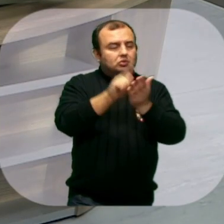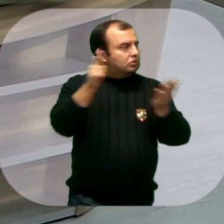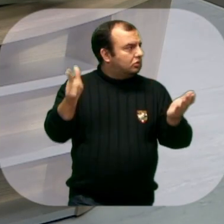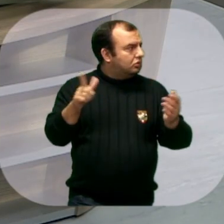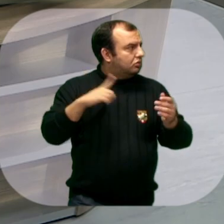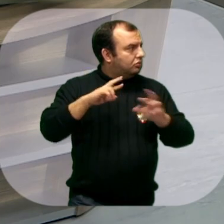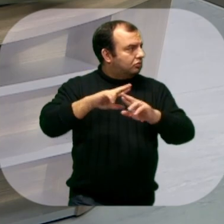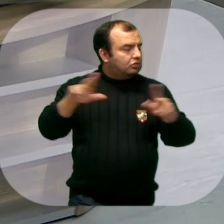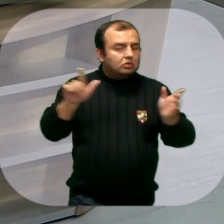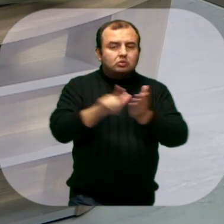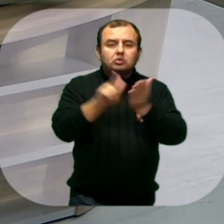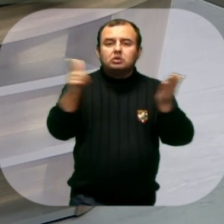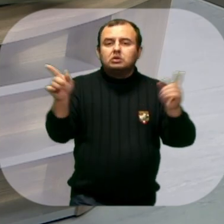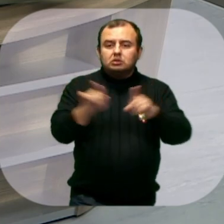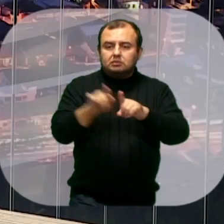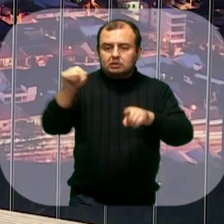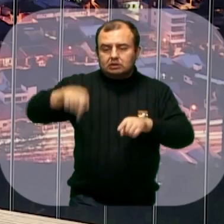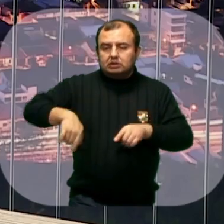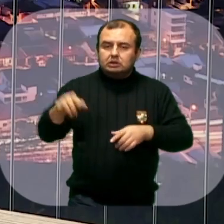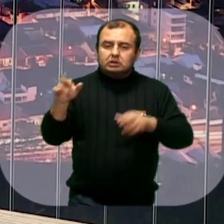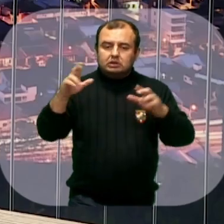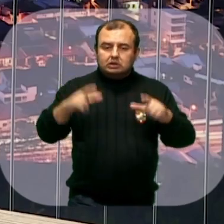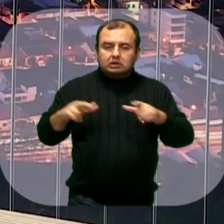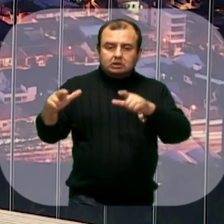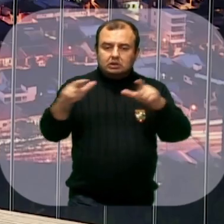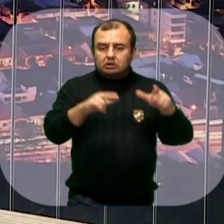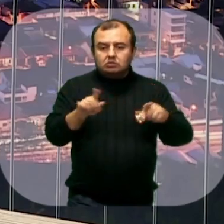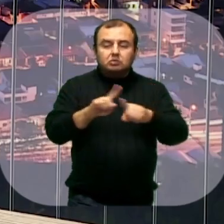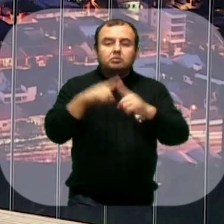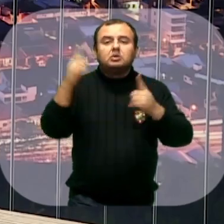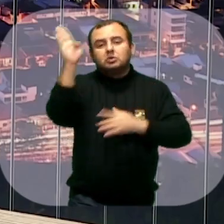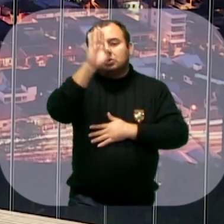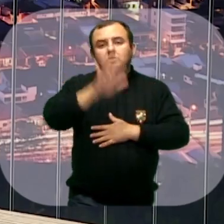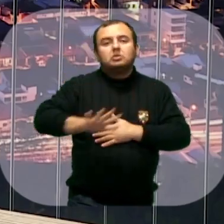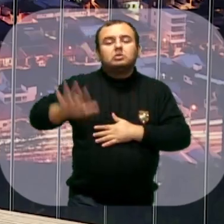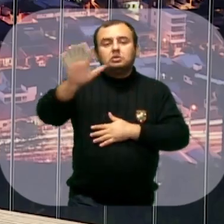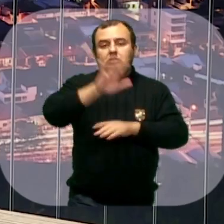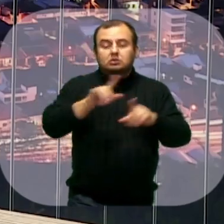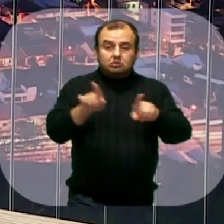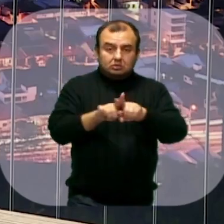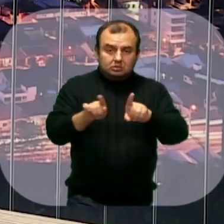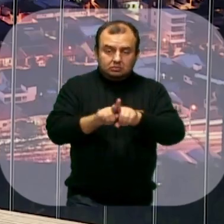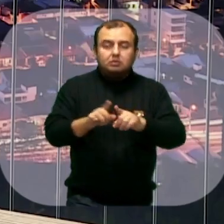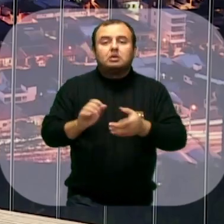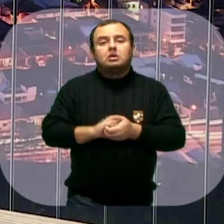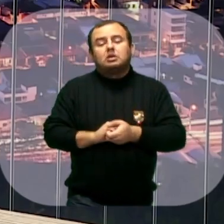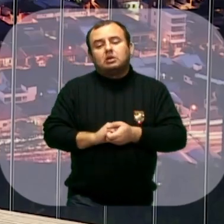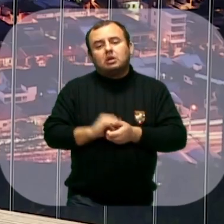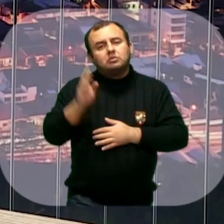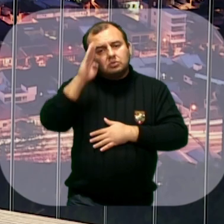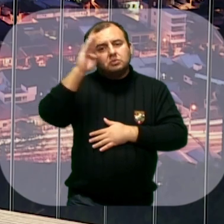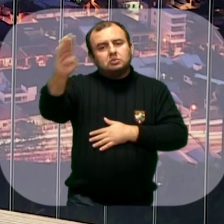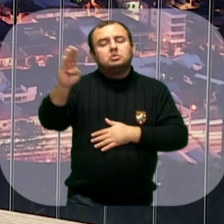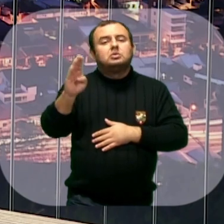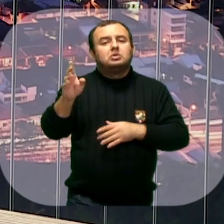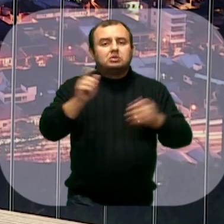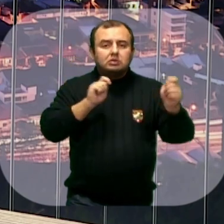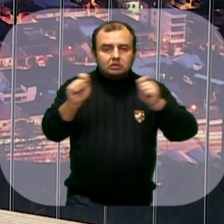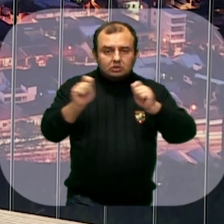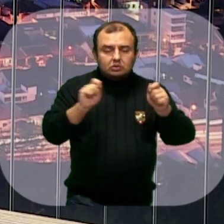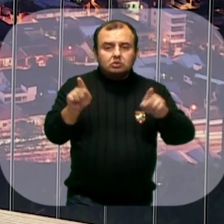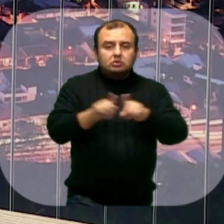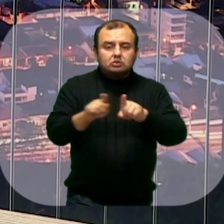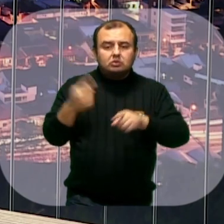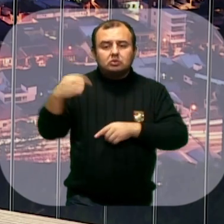vários jornais daqui da região, mas do Brasil também, né? Ele foi assim, um dos principais assessores, eu acho,